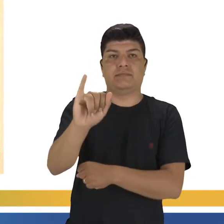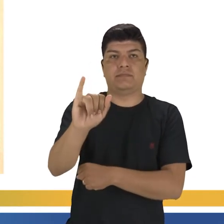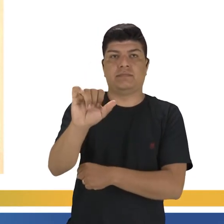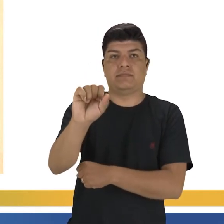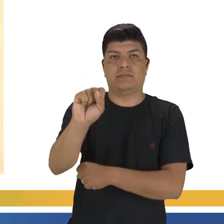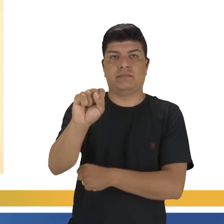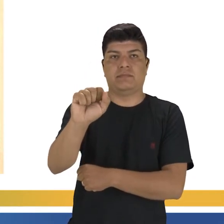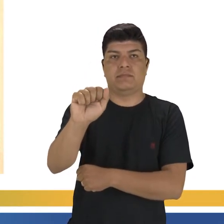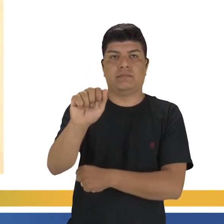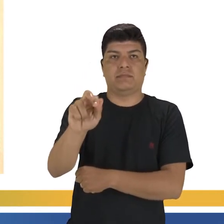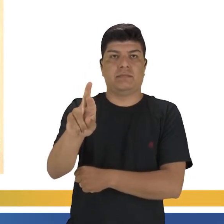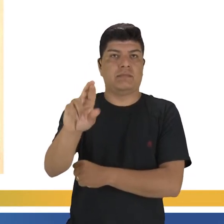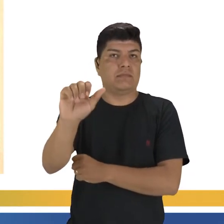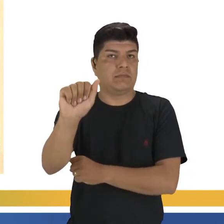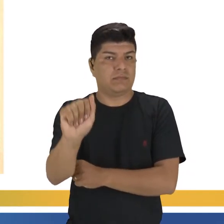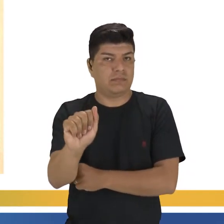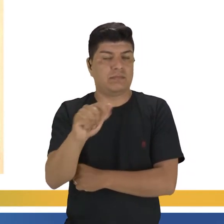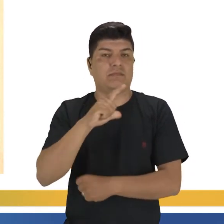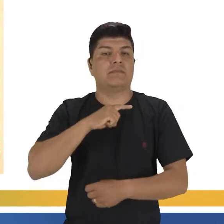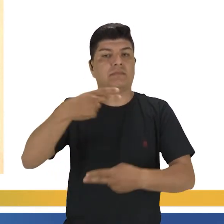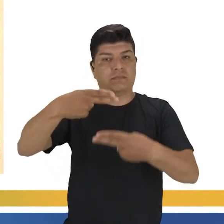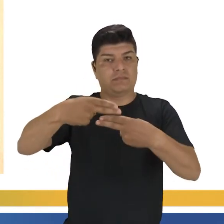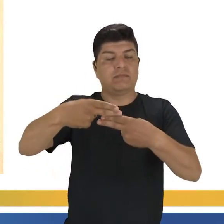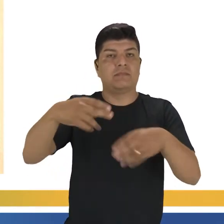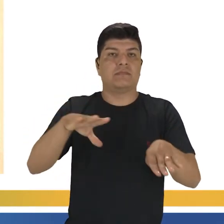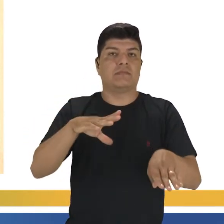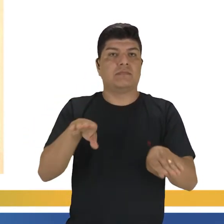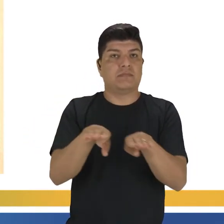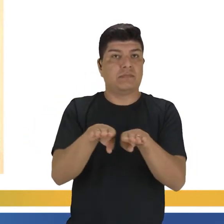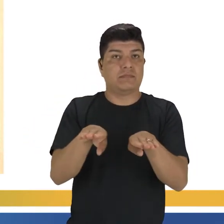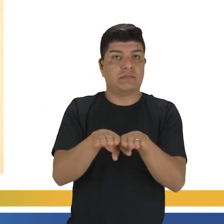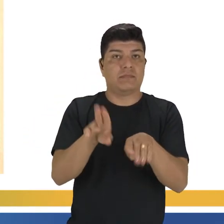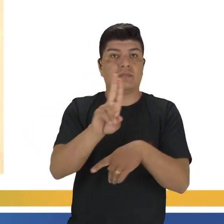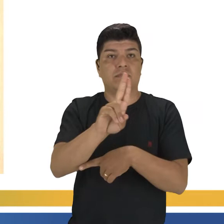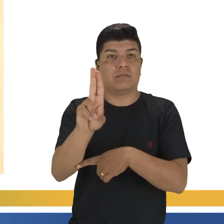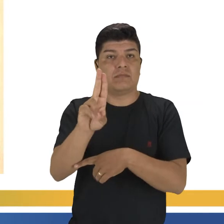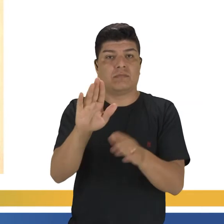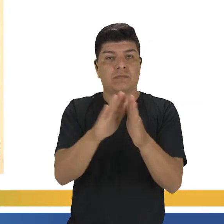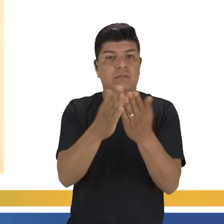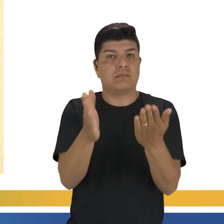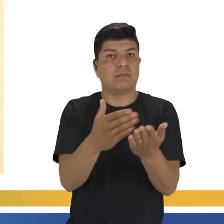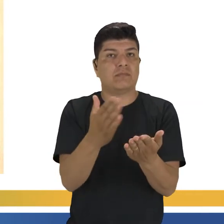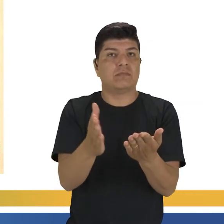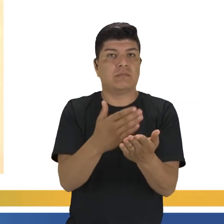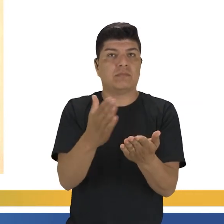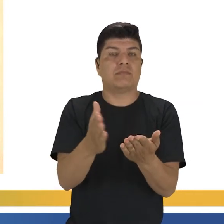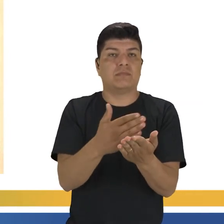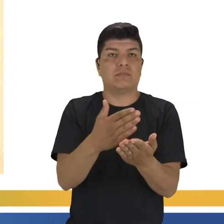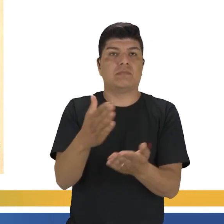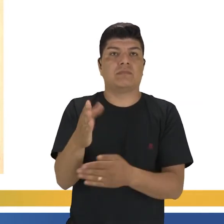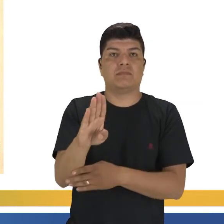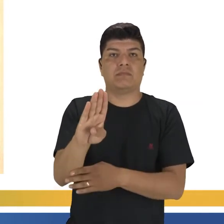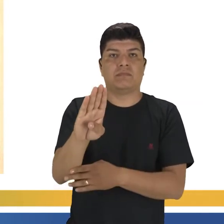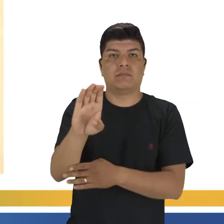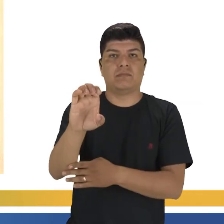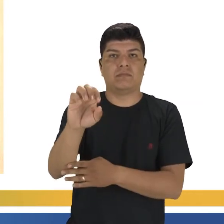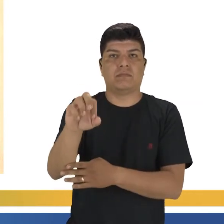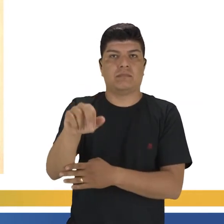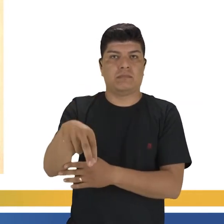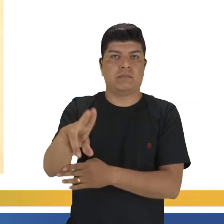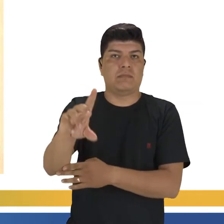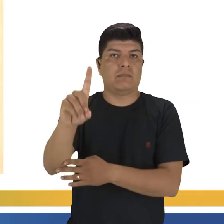foi feita até uma novela homônima ao nome do livro, do Bernardo